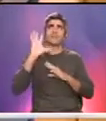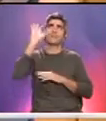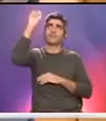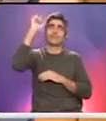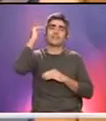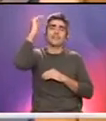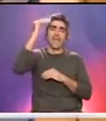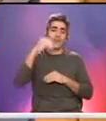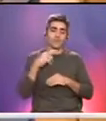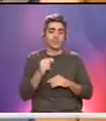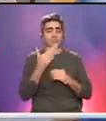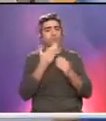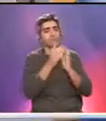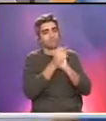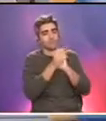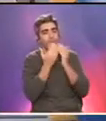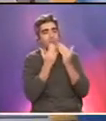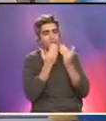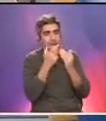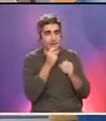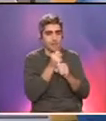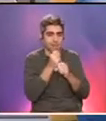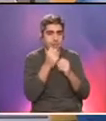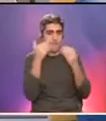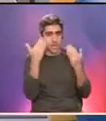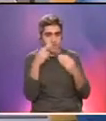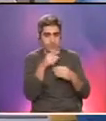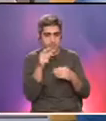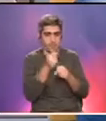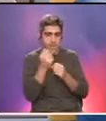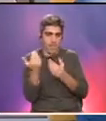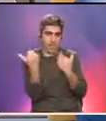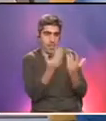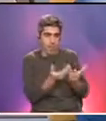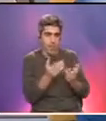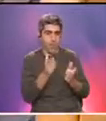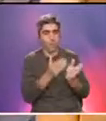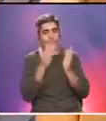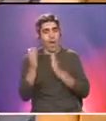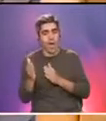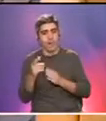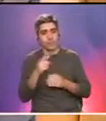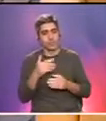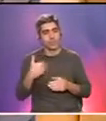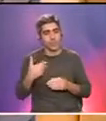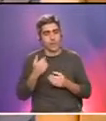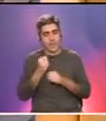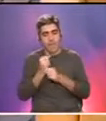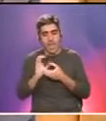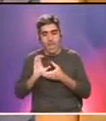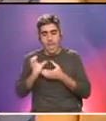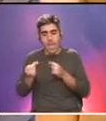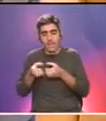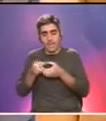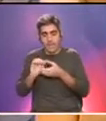Paulo, muito obrigada. Mais uma vez, muitos parabéns e muito obrigado pela vossa generosidade, por este outro lado tão solidário. É um trabalho de equipe, não é? Sim, está bem. Mas, claro. Mas